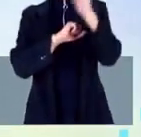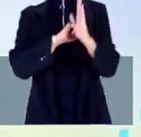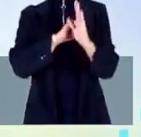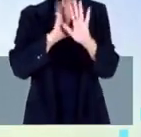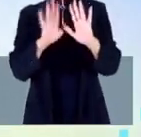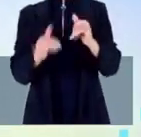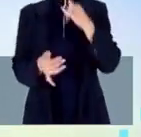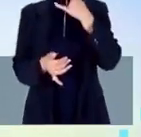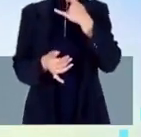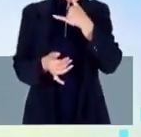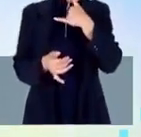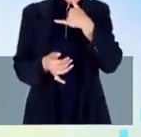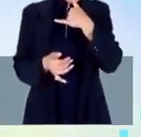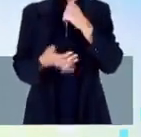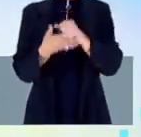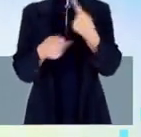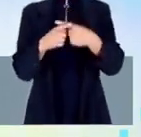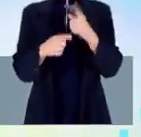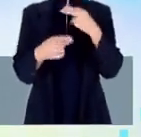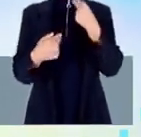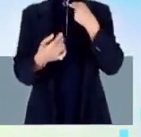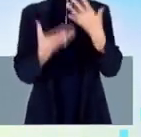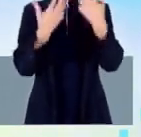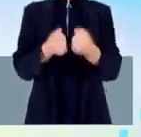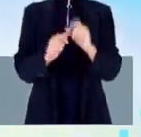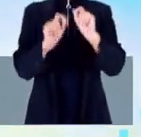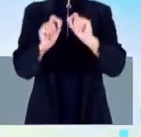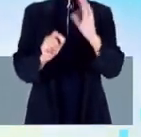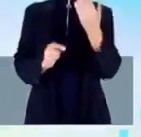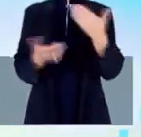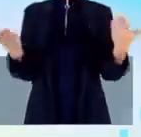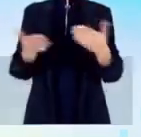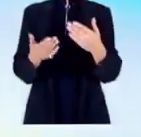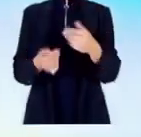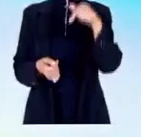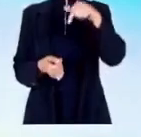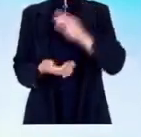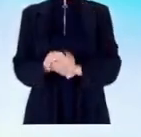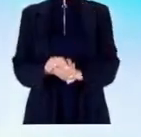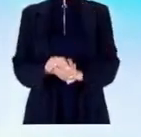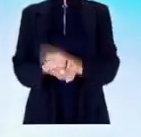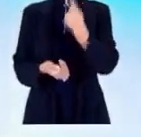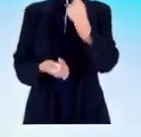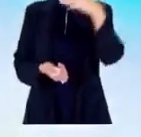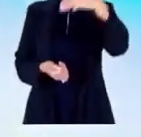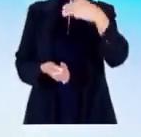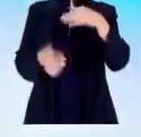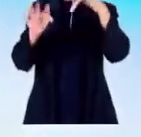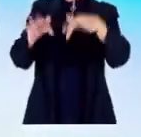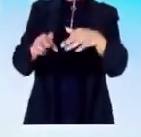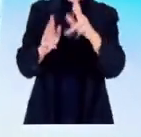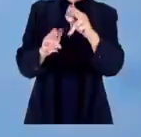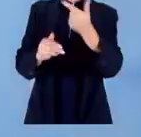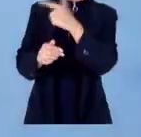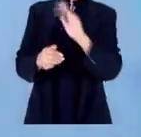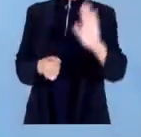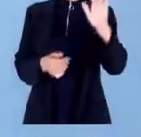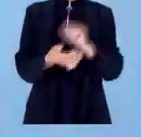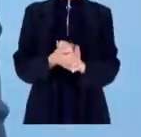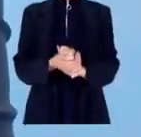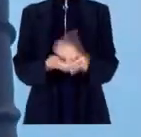lamentavelmente Não aceito isso que está acontecendo hoje no nosso Brasil um minuto para você falar as pra gente terminar igual os outros candidatos